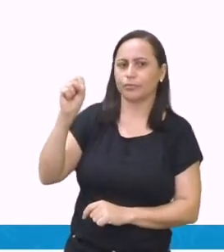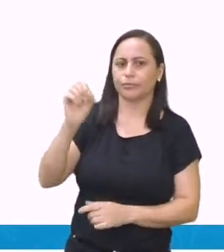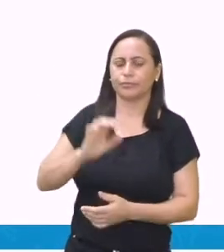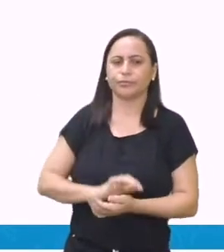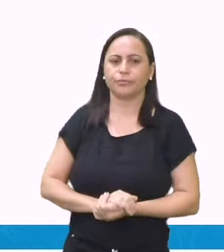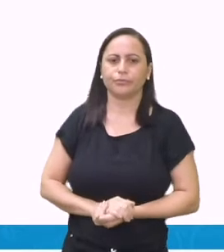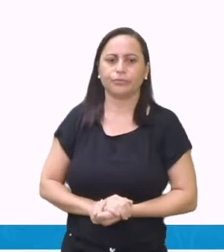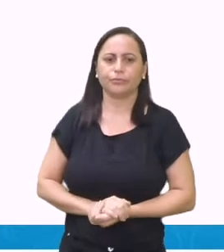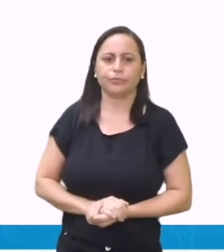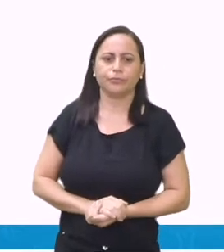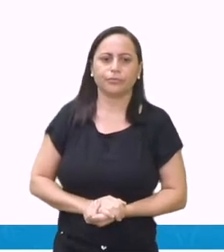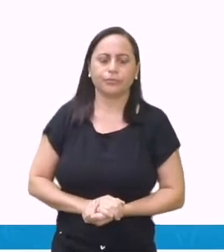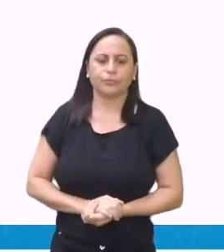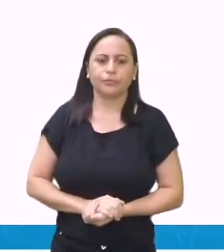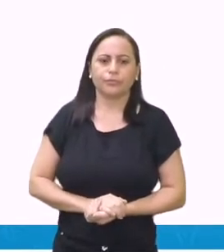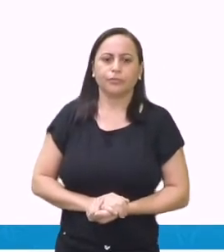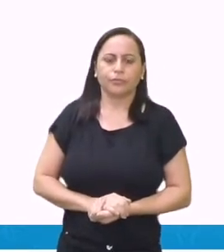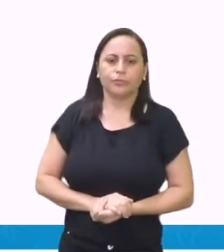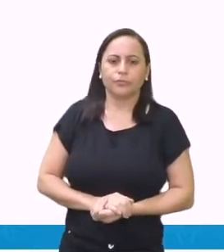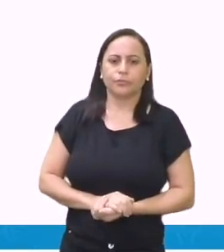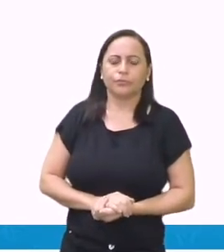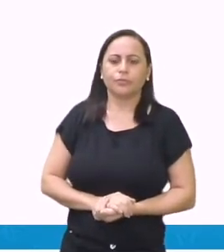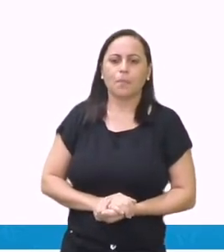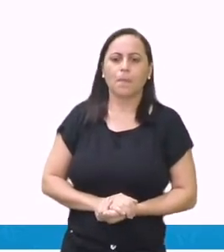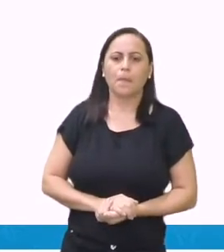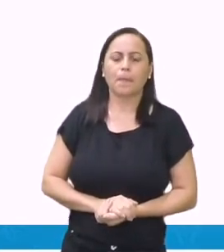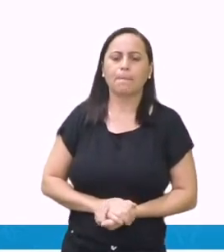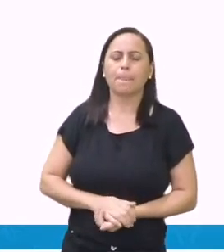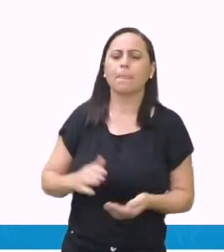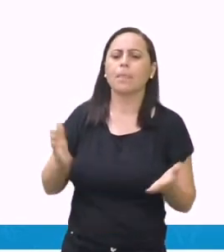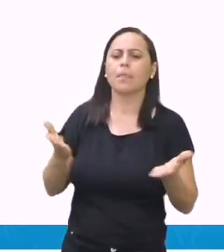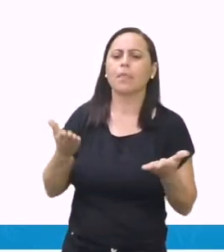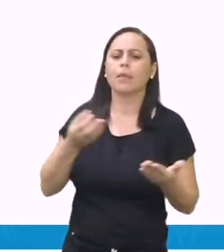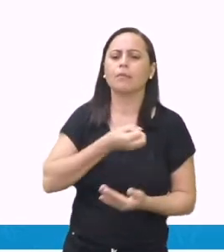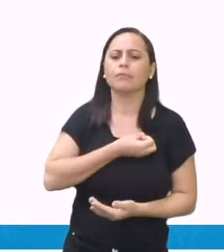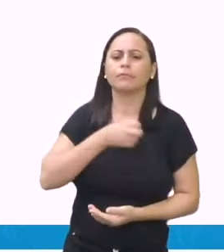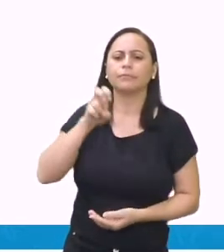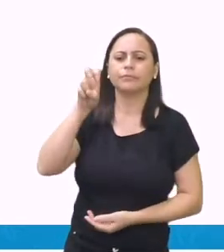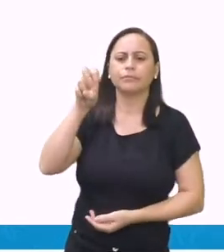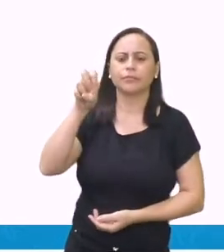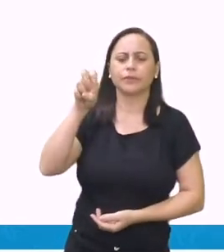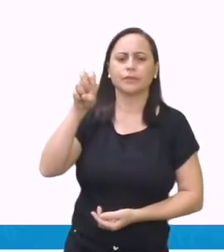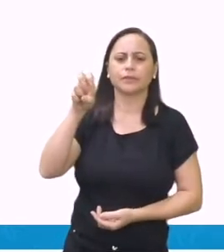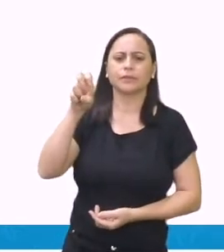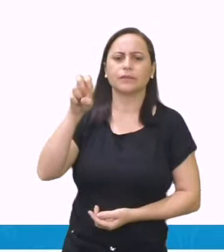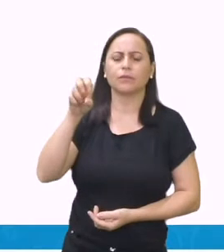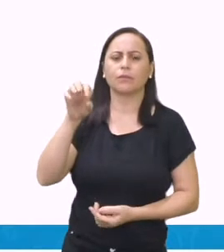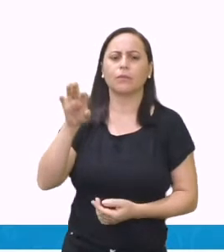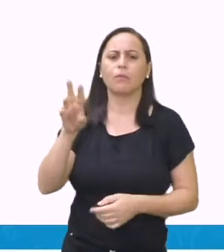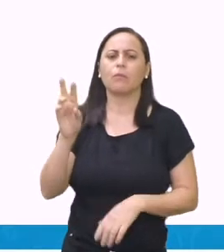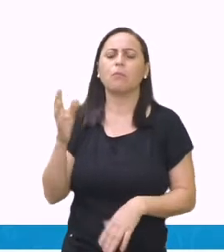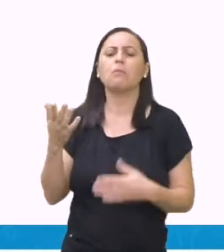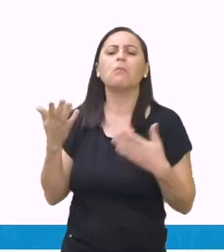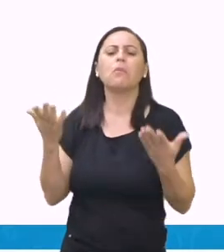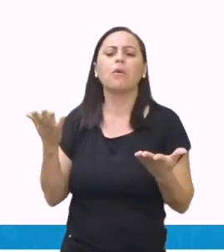Isso aí. 8. Agora o 5. Está ocupando qual ordem?